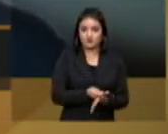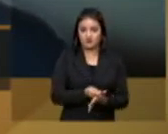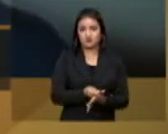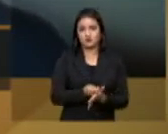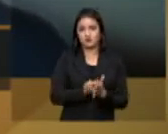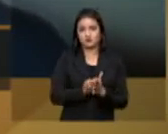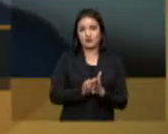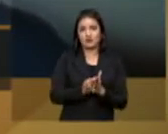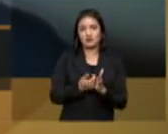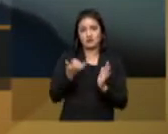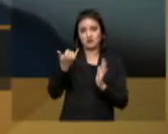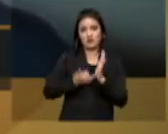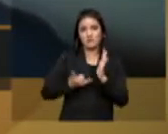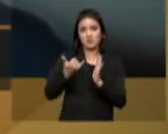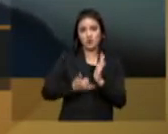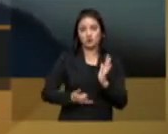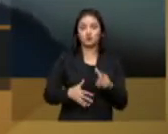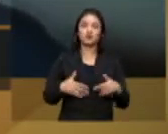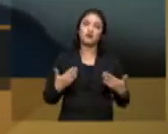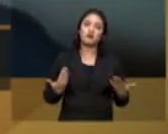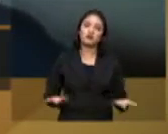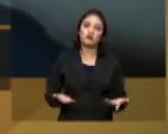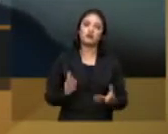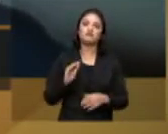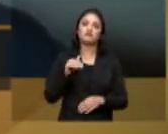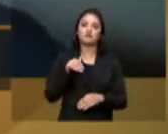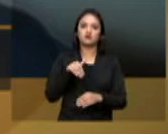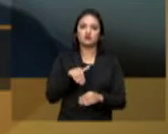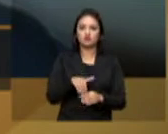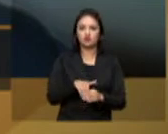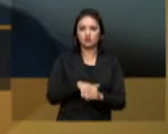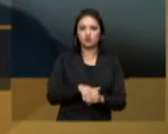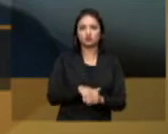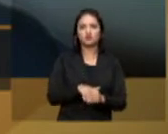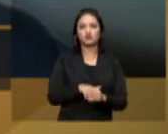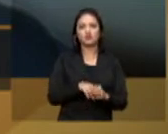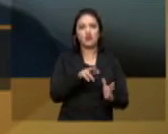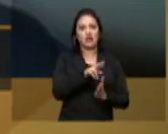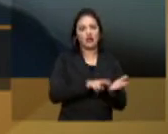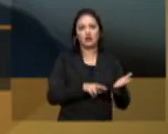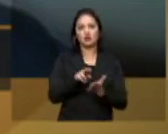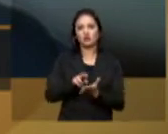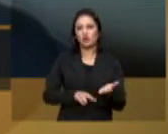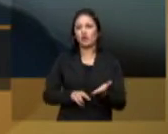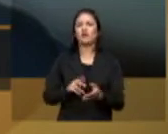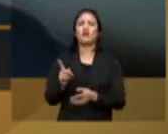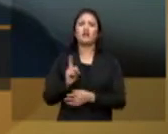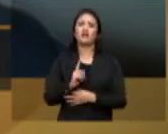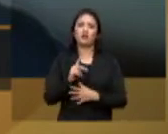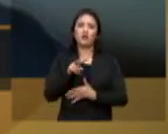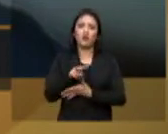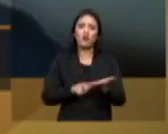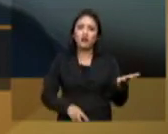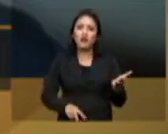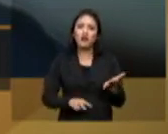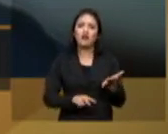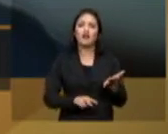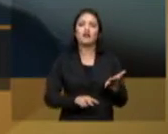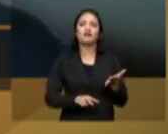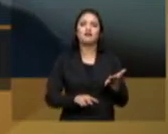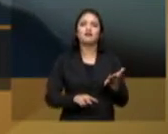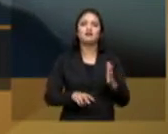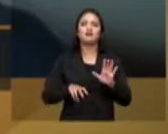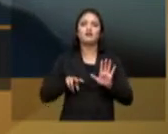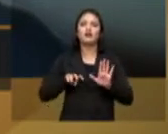contribuições. Nesse voto e relatório resumido, omito a leitura da emenda do acórdão que se